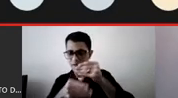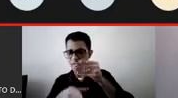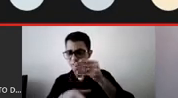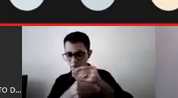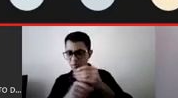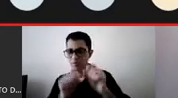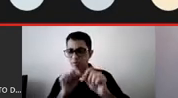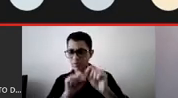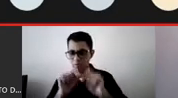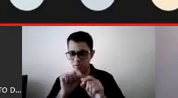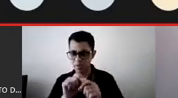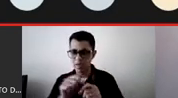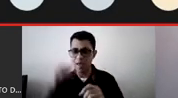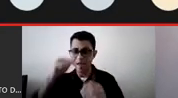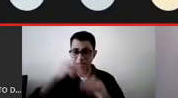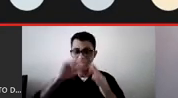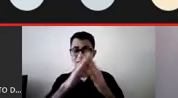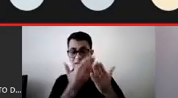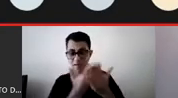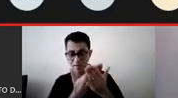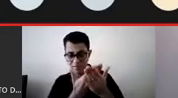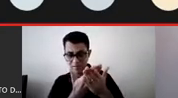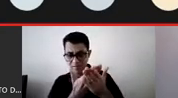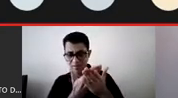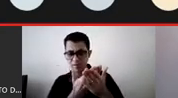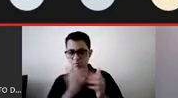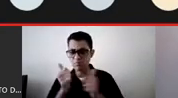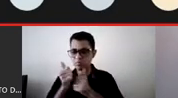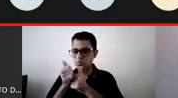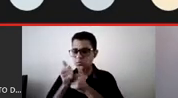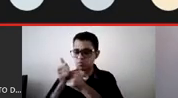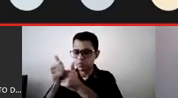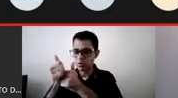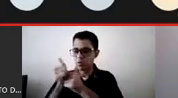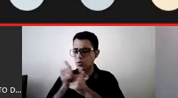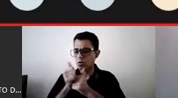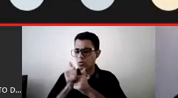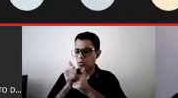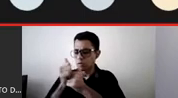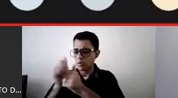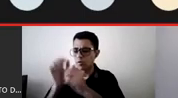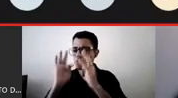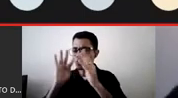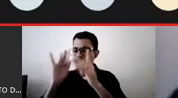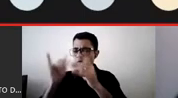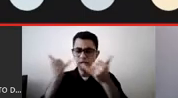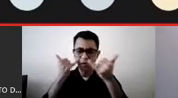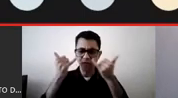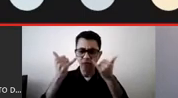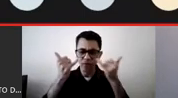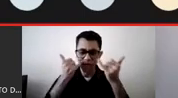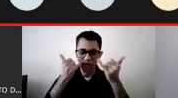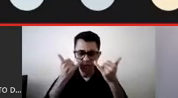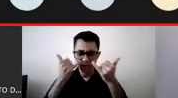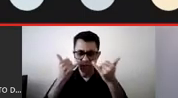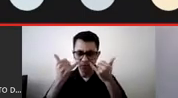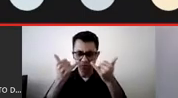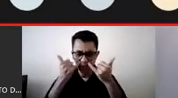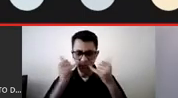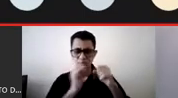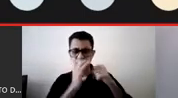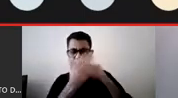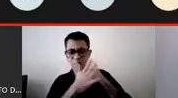foi que também aqui na minha casa a gente acompanhou todas as informações, os passo a passo da pandemia,